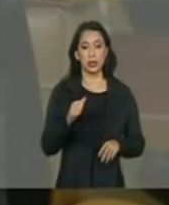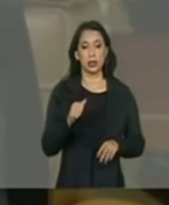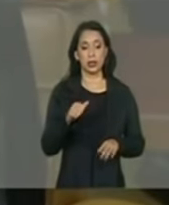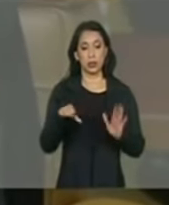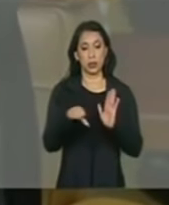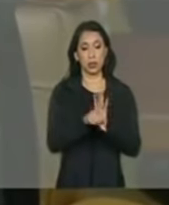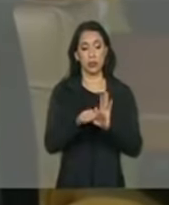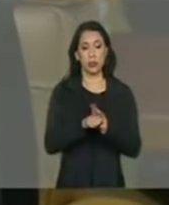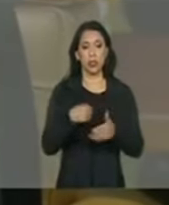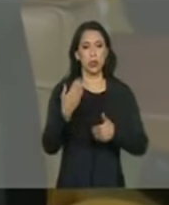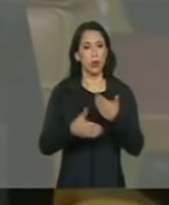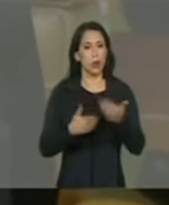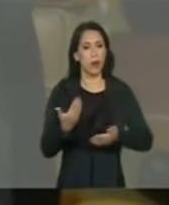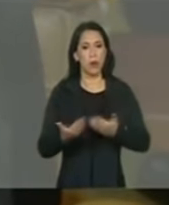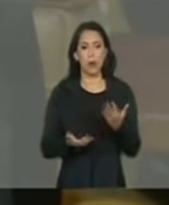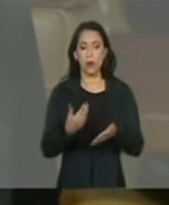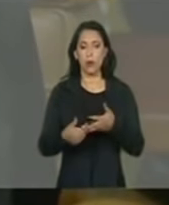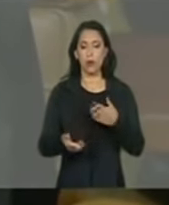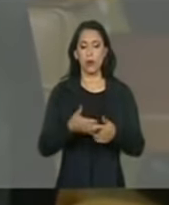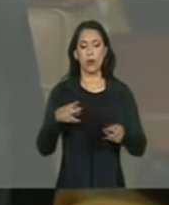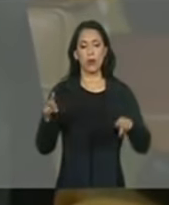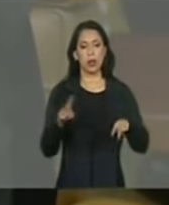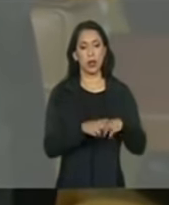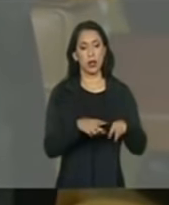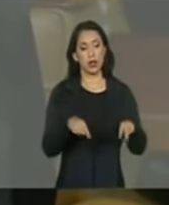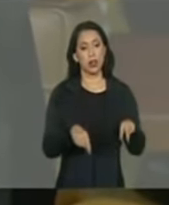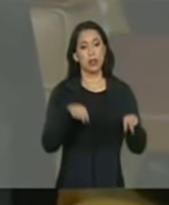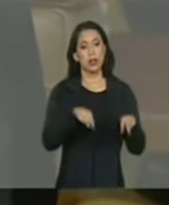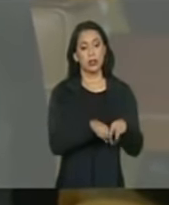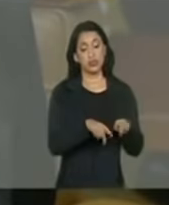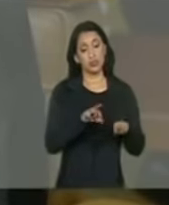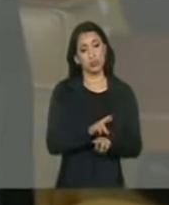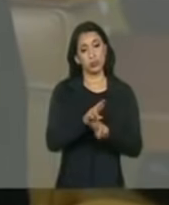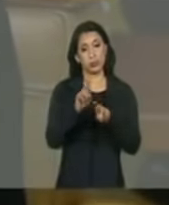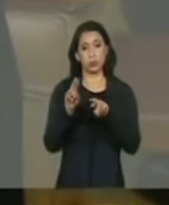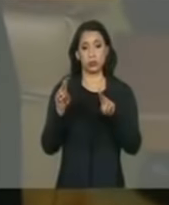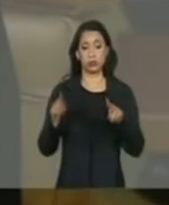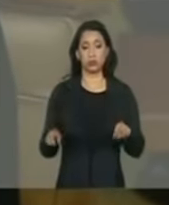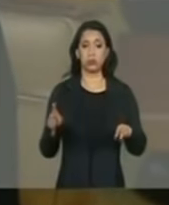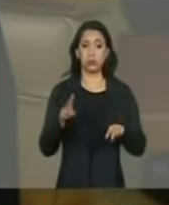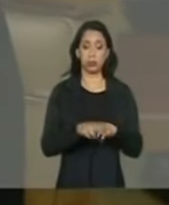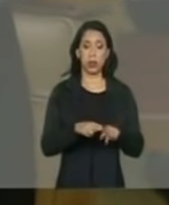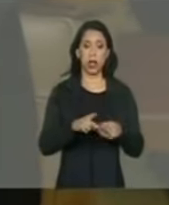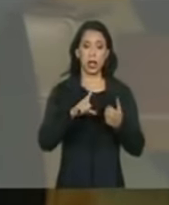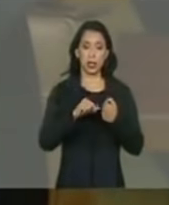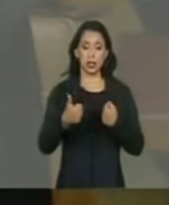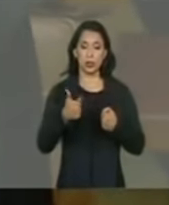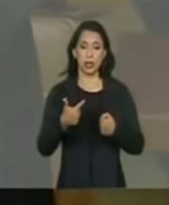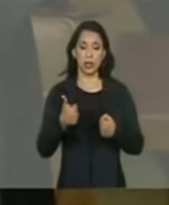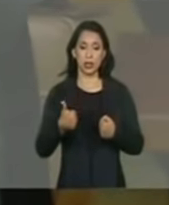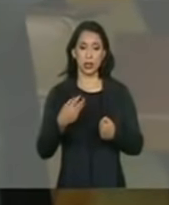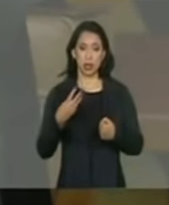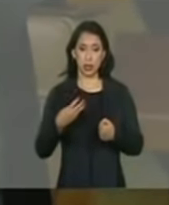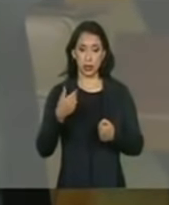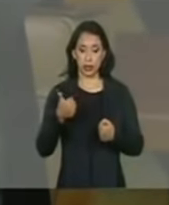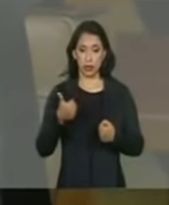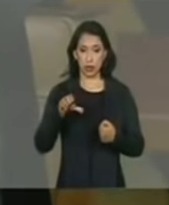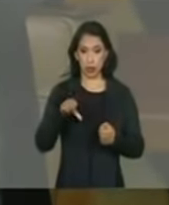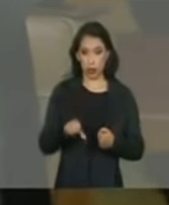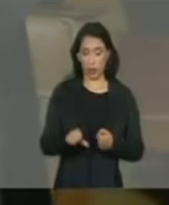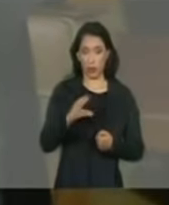ou então quaisquer outras coincidências de índole cautelares diversas da prisão artigo 319 do cpp a